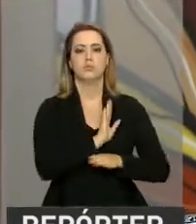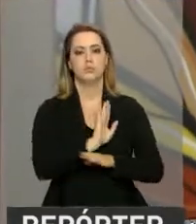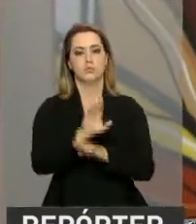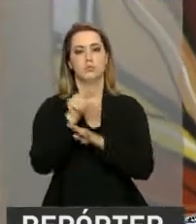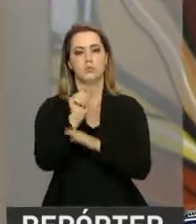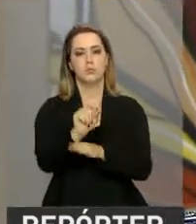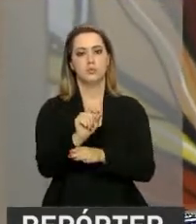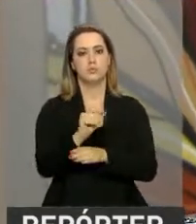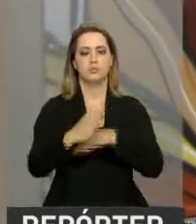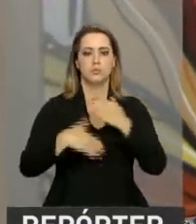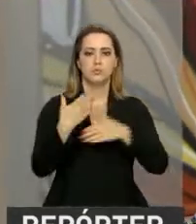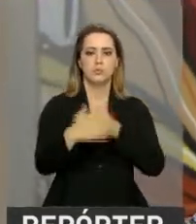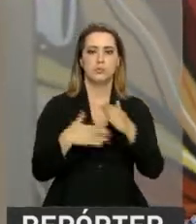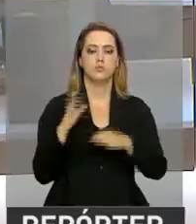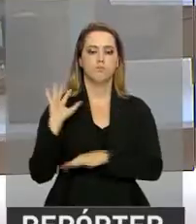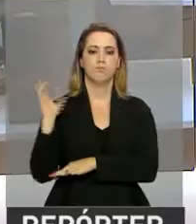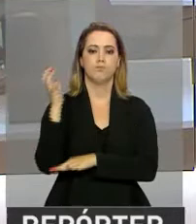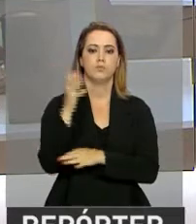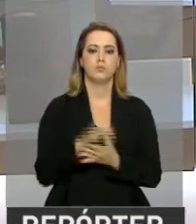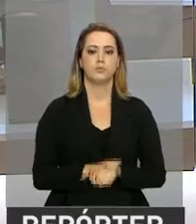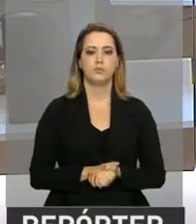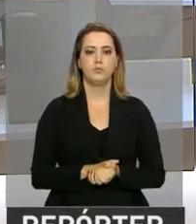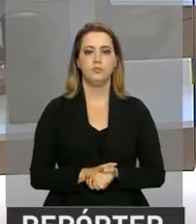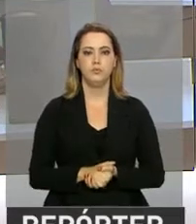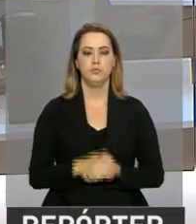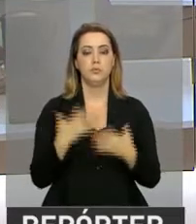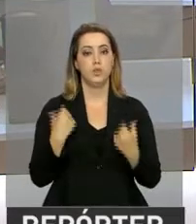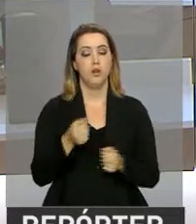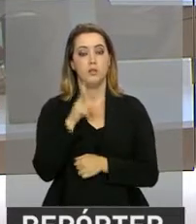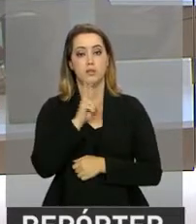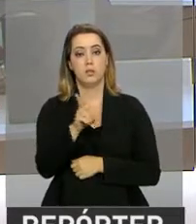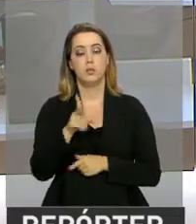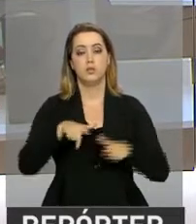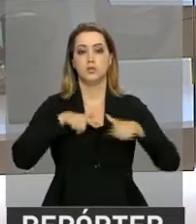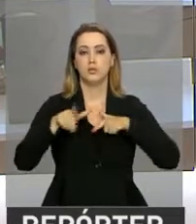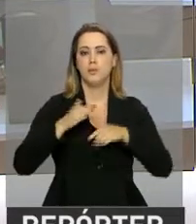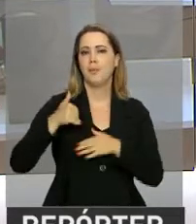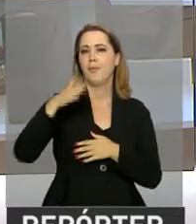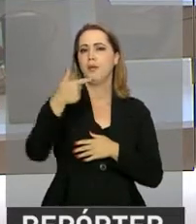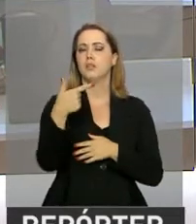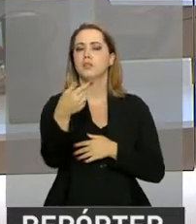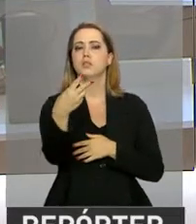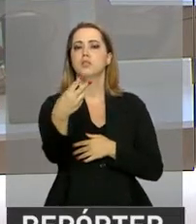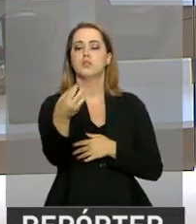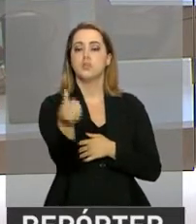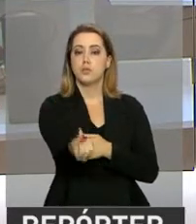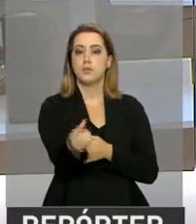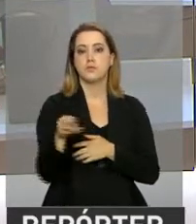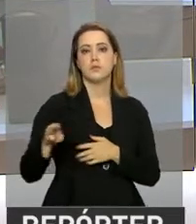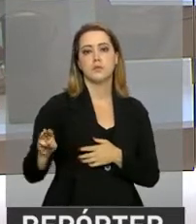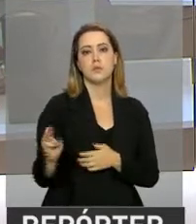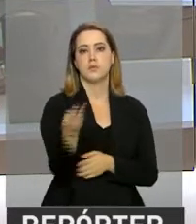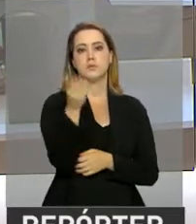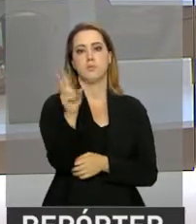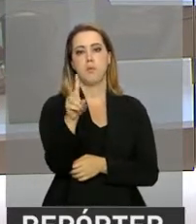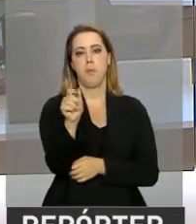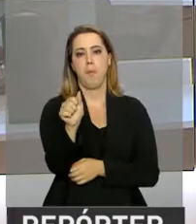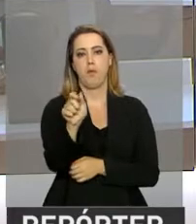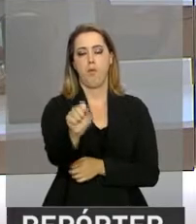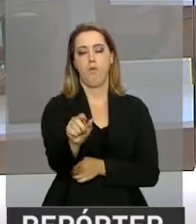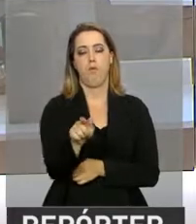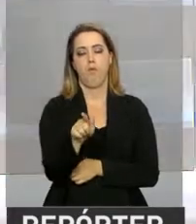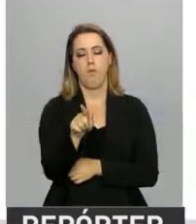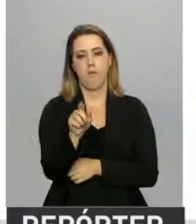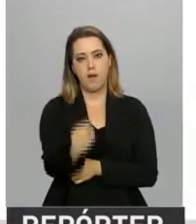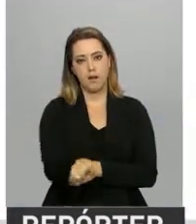manutenção desses biomas vamos falar agora de trabalho mais de 26 mil vagas de emprego estão disponíveis na internet